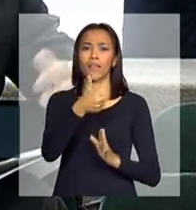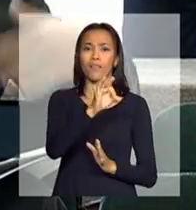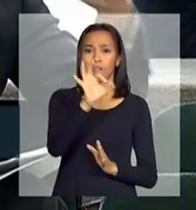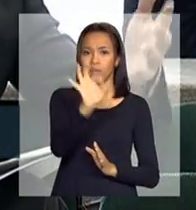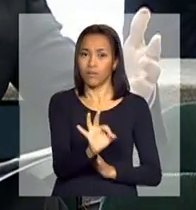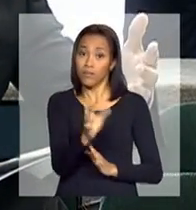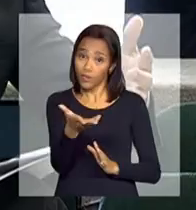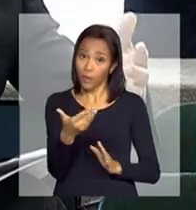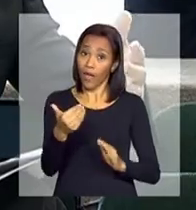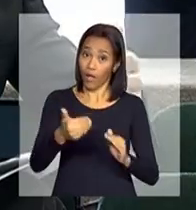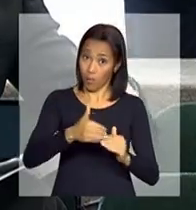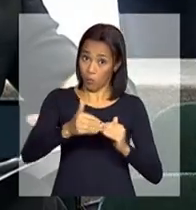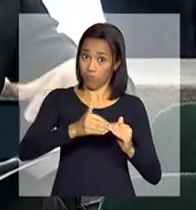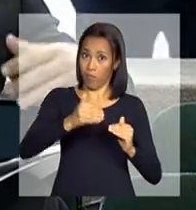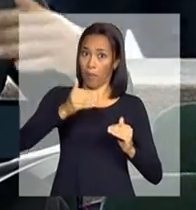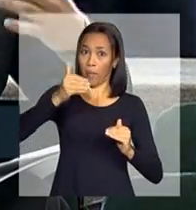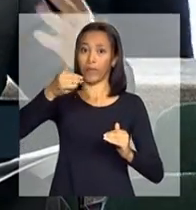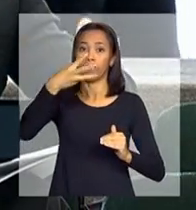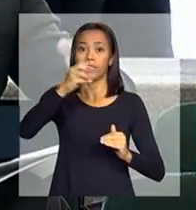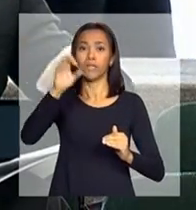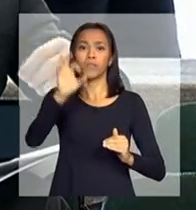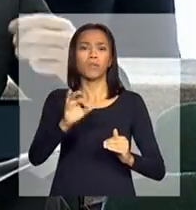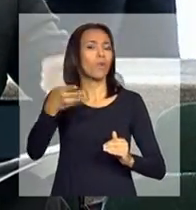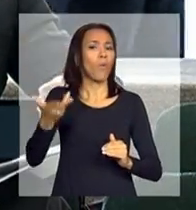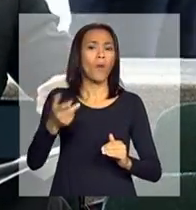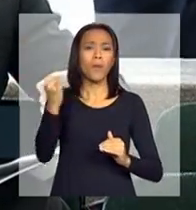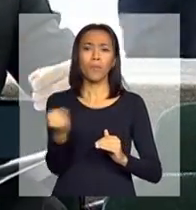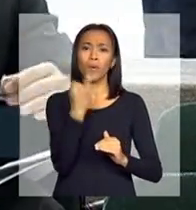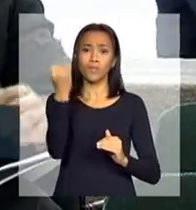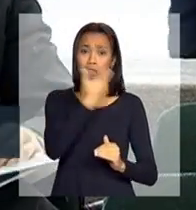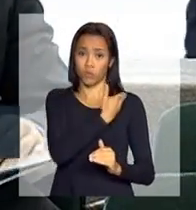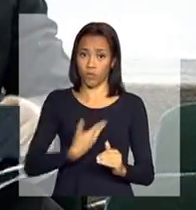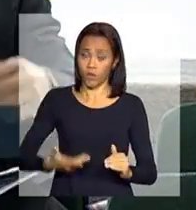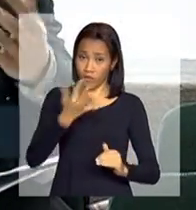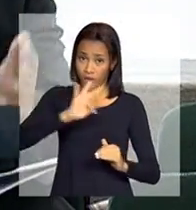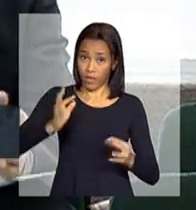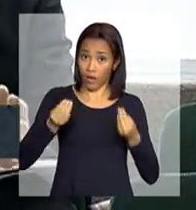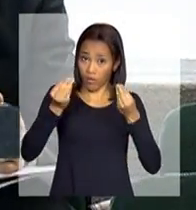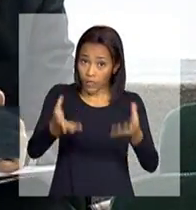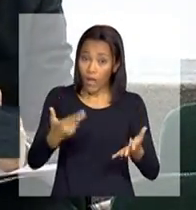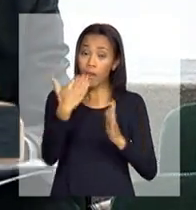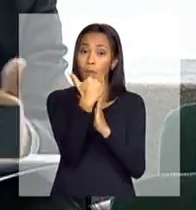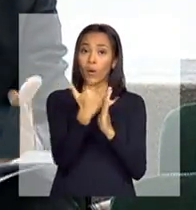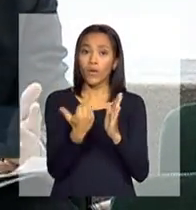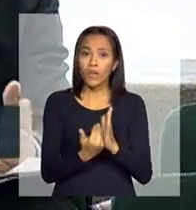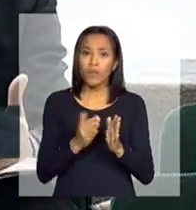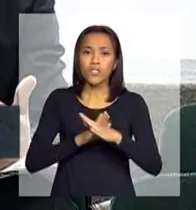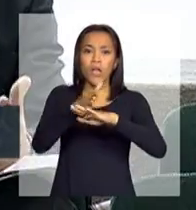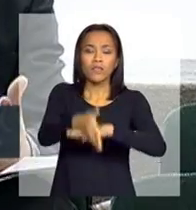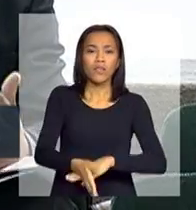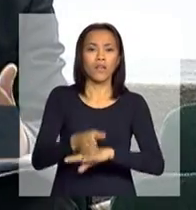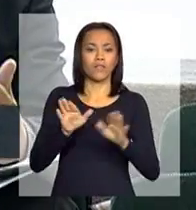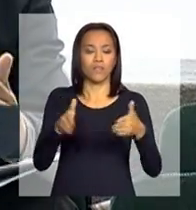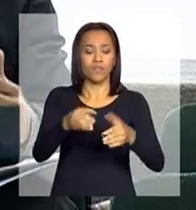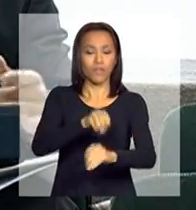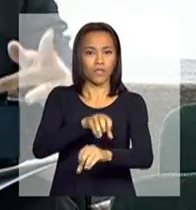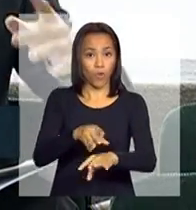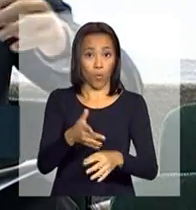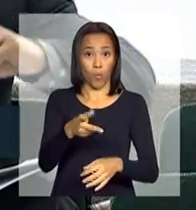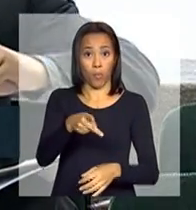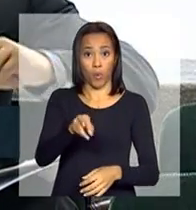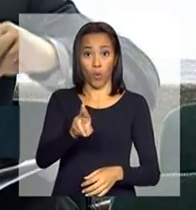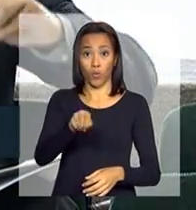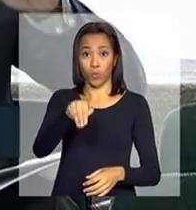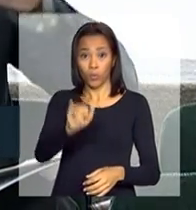né então é um crescimento de 30% qual é a importância que o governo federal dá para programas de acesso à educação como paraa uni